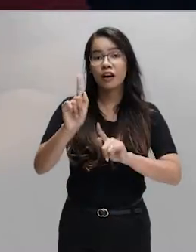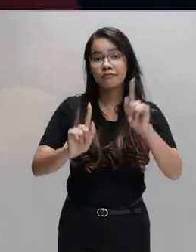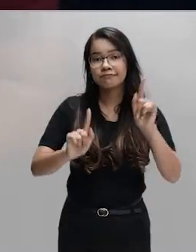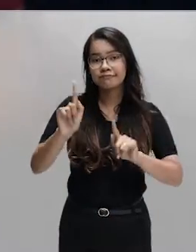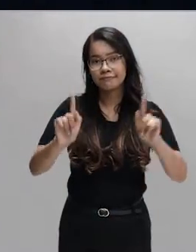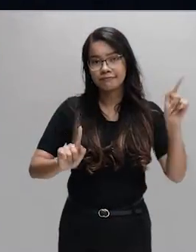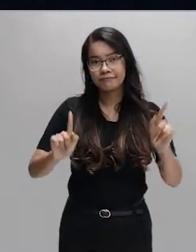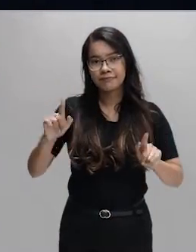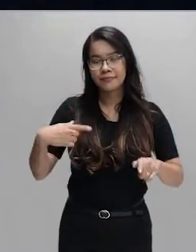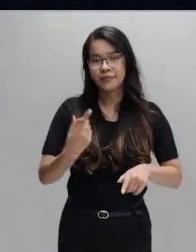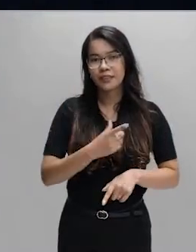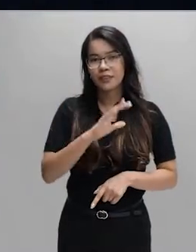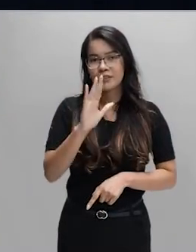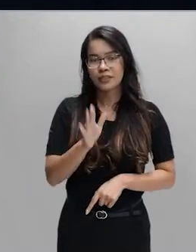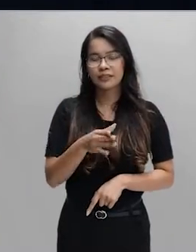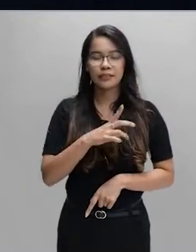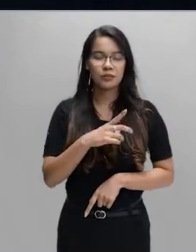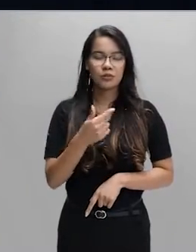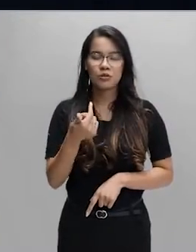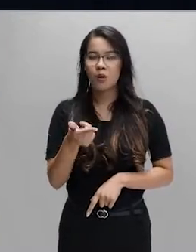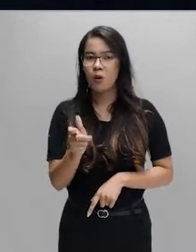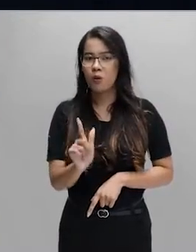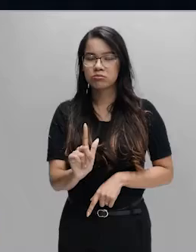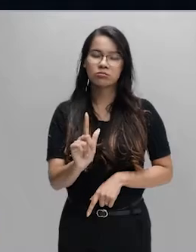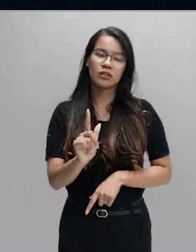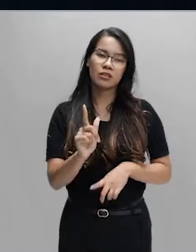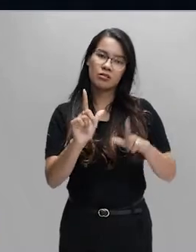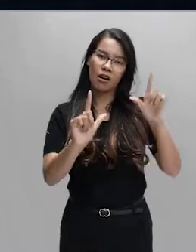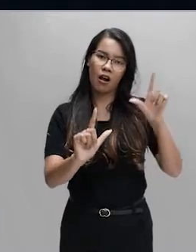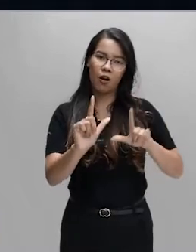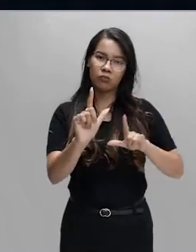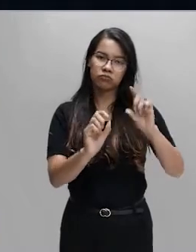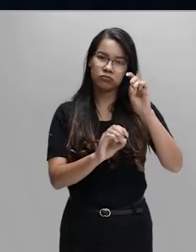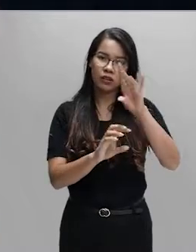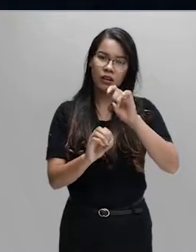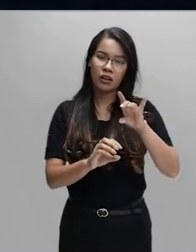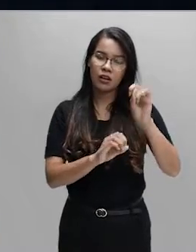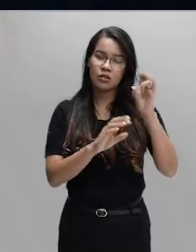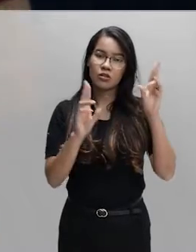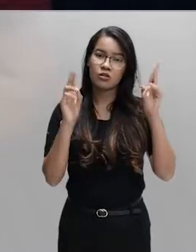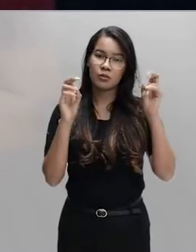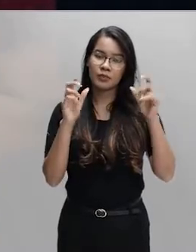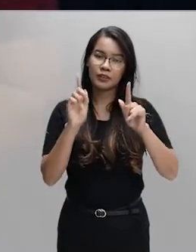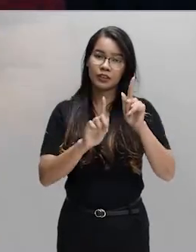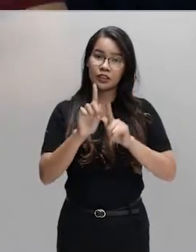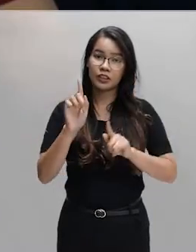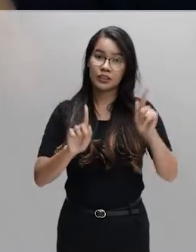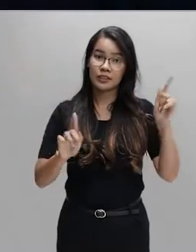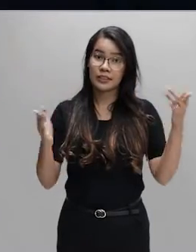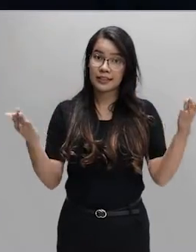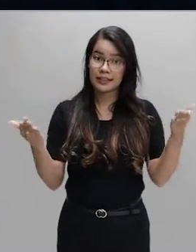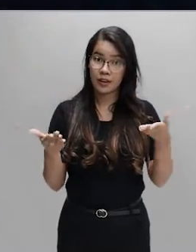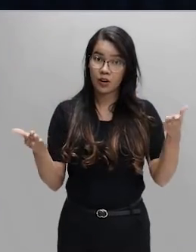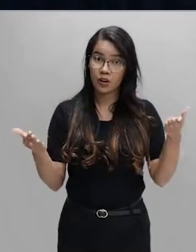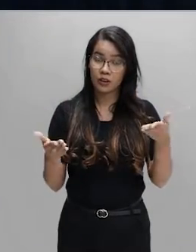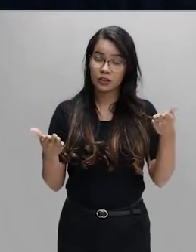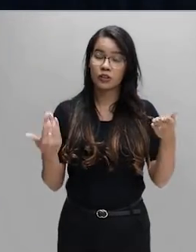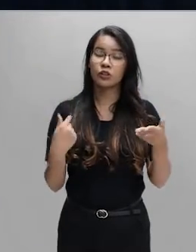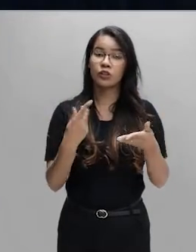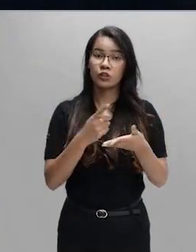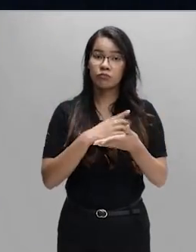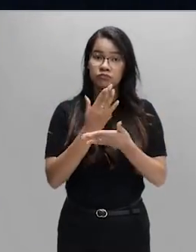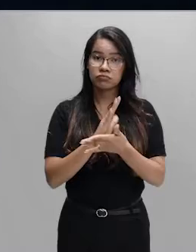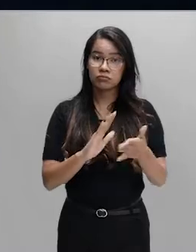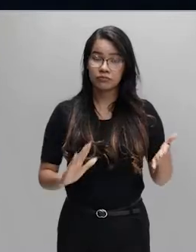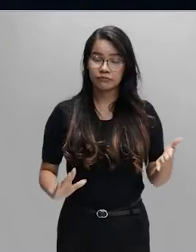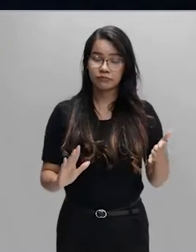aí, já falamos várias aulas aí sobre estatística e hoje a gente vai fechar nossas aulas com exercícios, né? Como é que